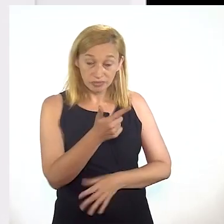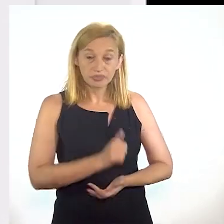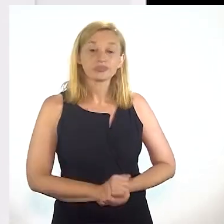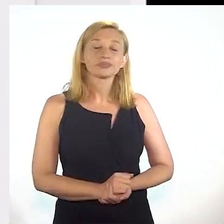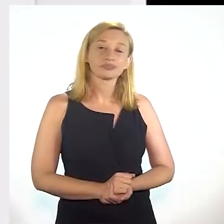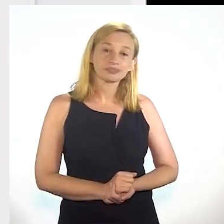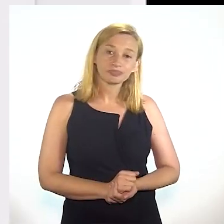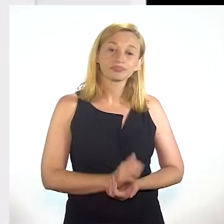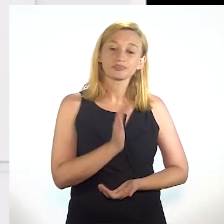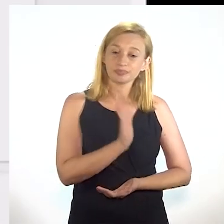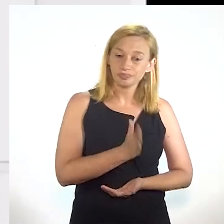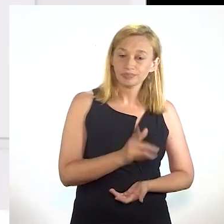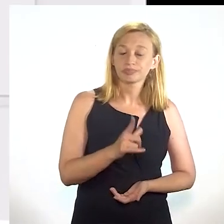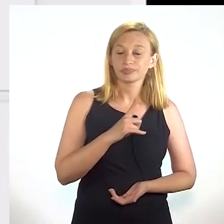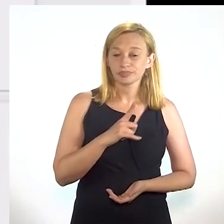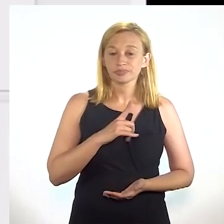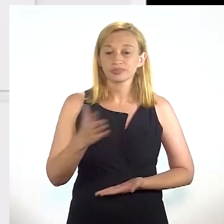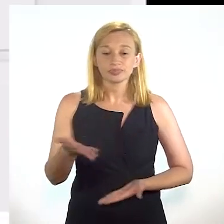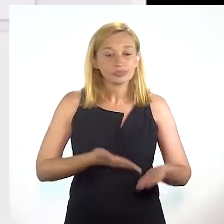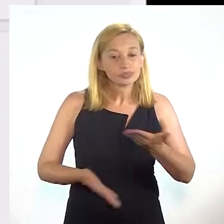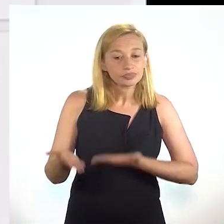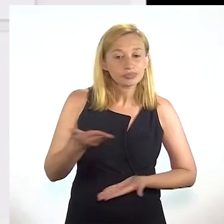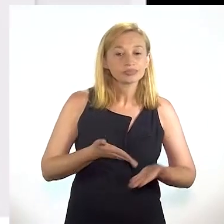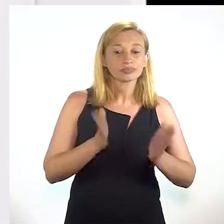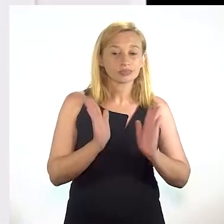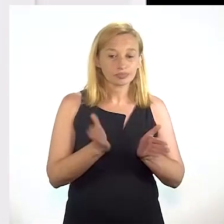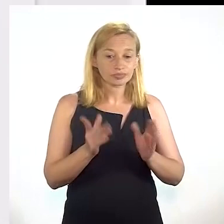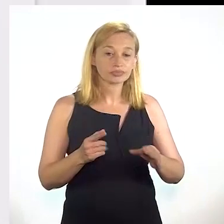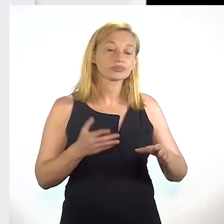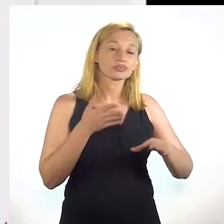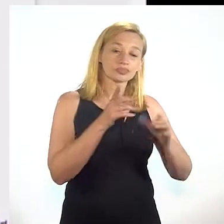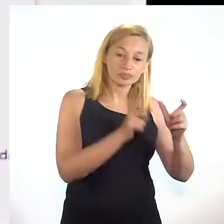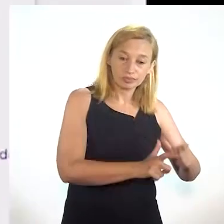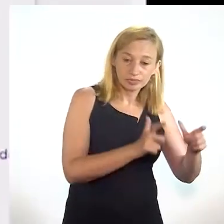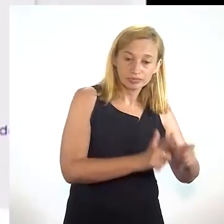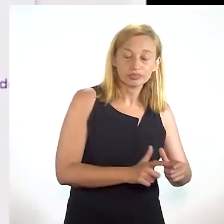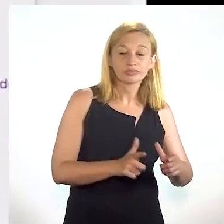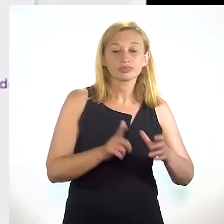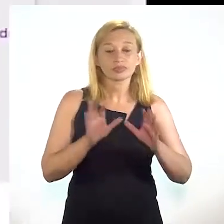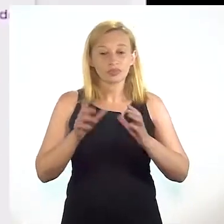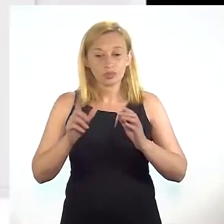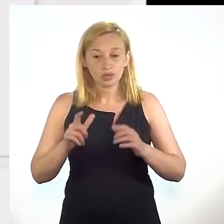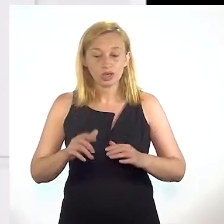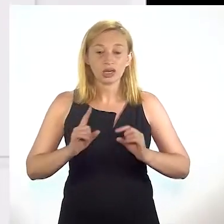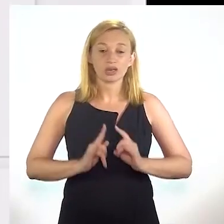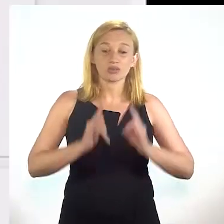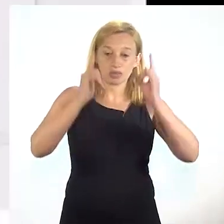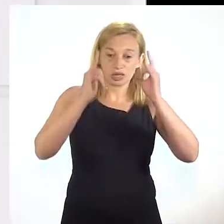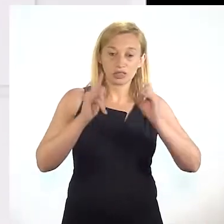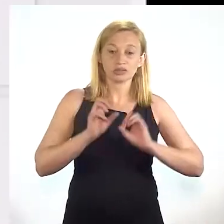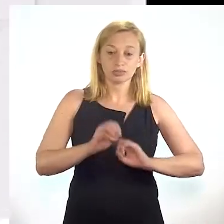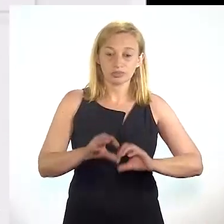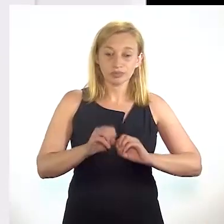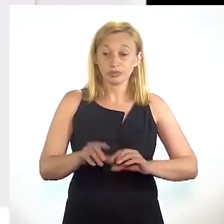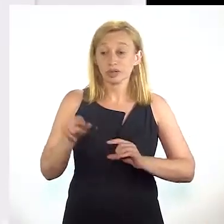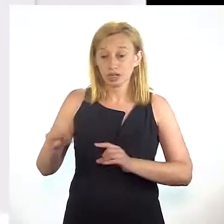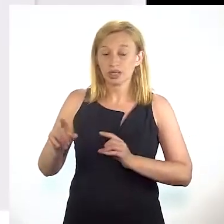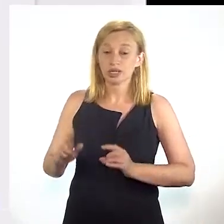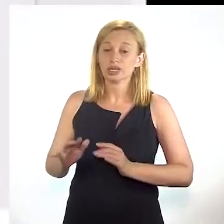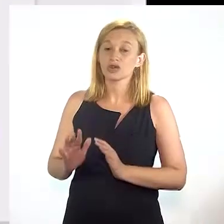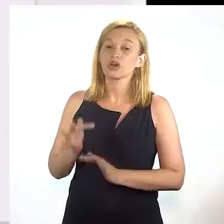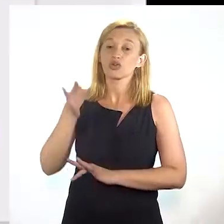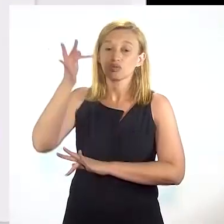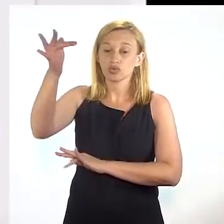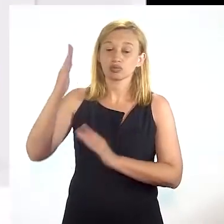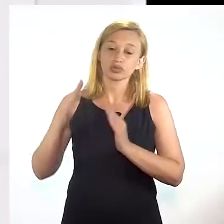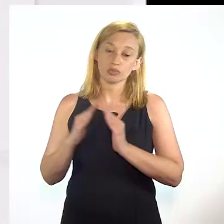a obra, né? Então, a gente já tem alguns parceiros ocupando. Aqui é o prédio destinado à educação, e